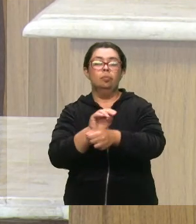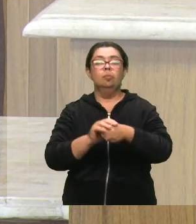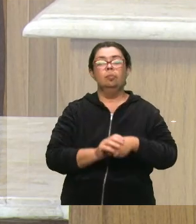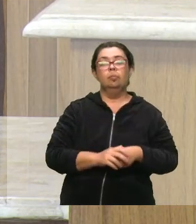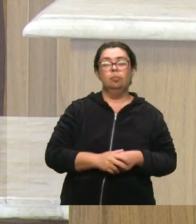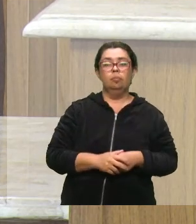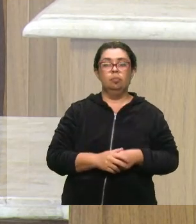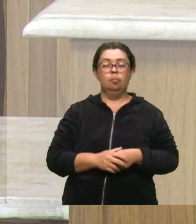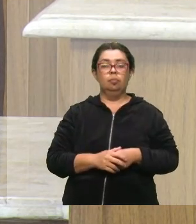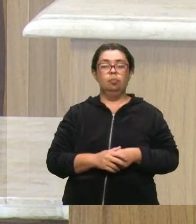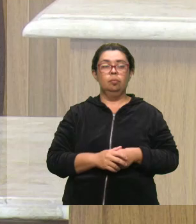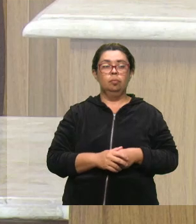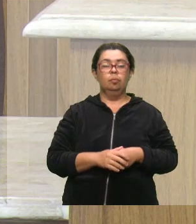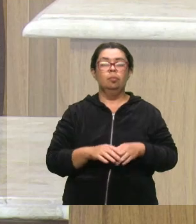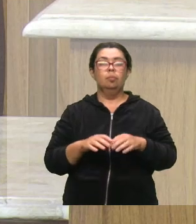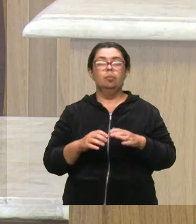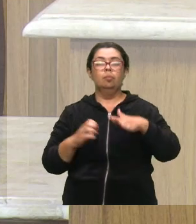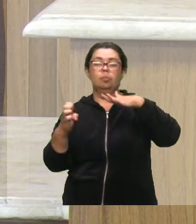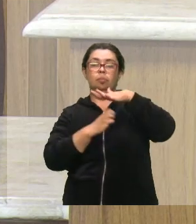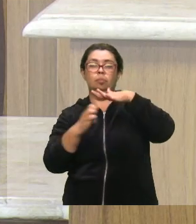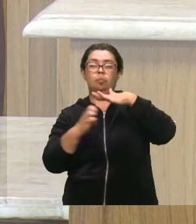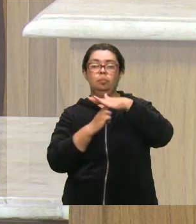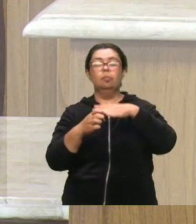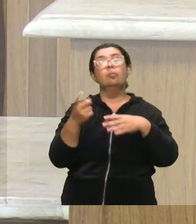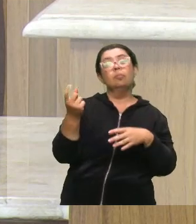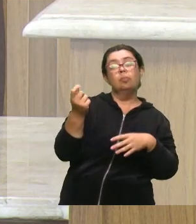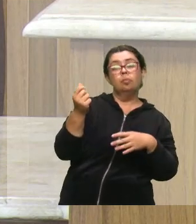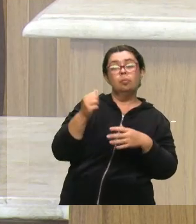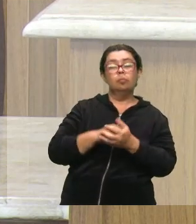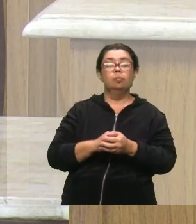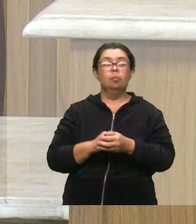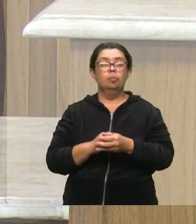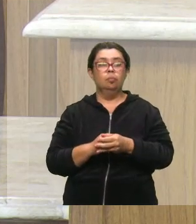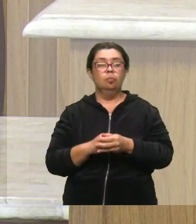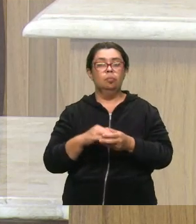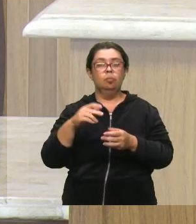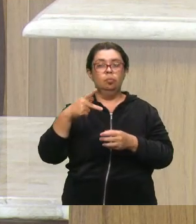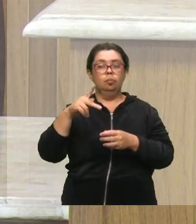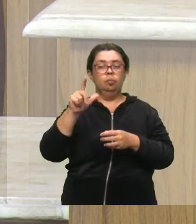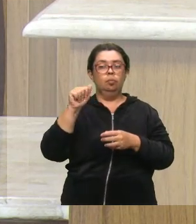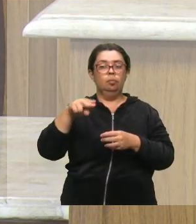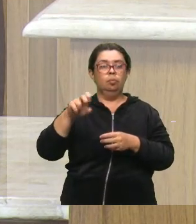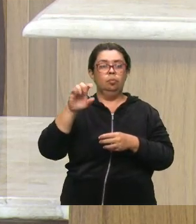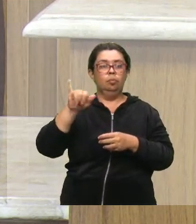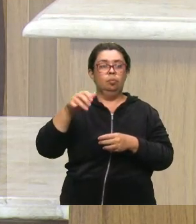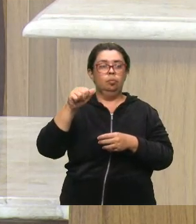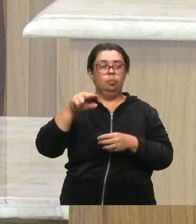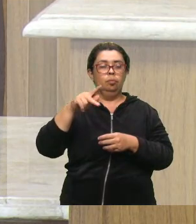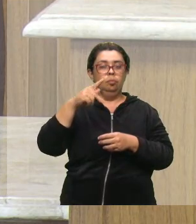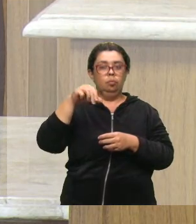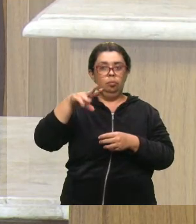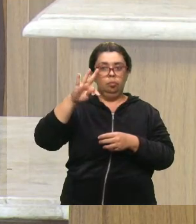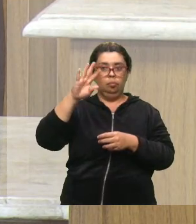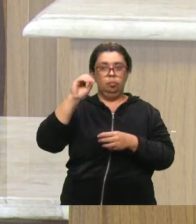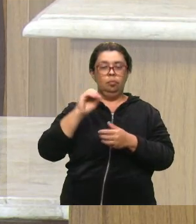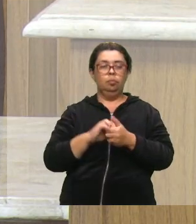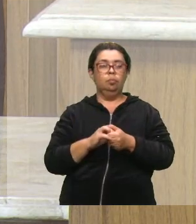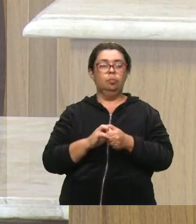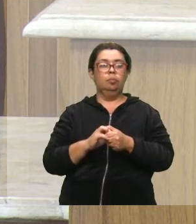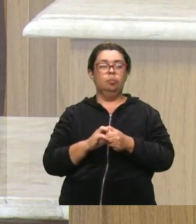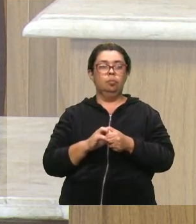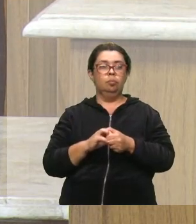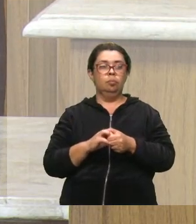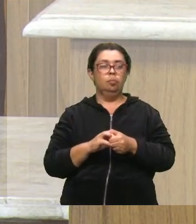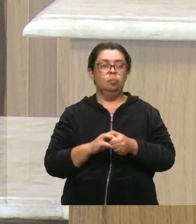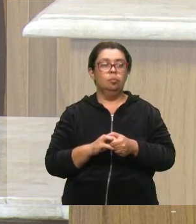rendas, departamento de finanças e contabilidade, planejamento e finanças, tesouraria e contabilidade, e tem como